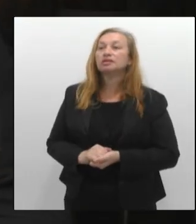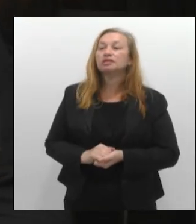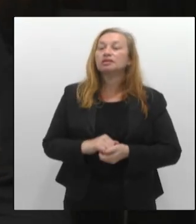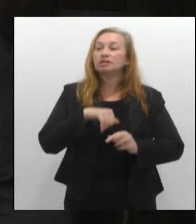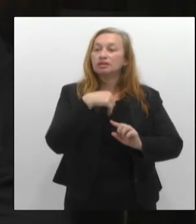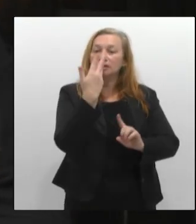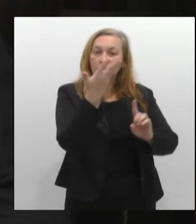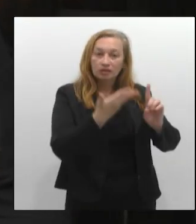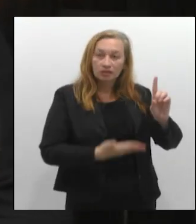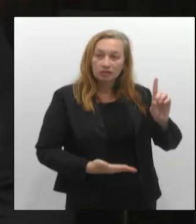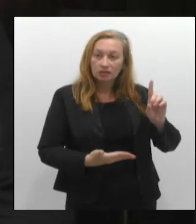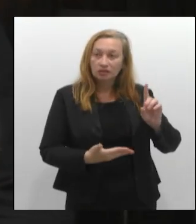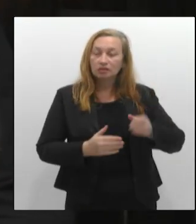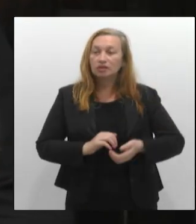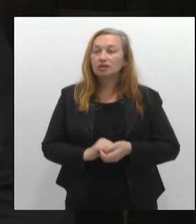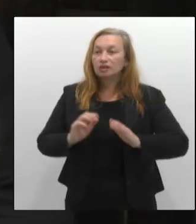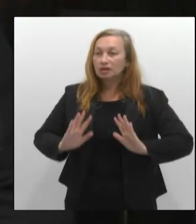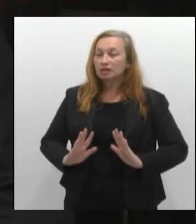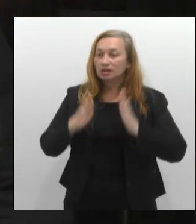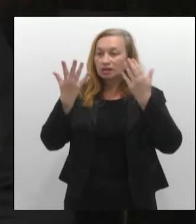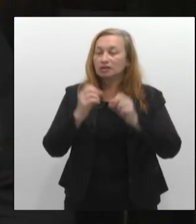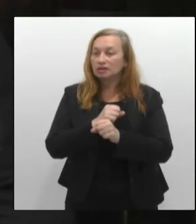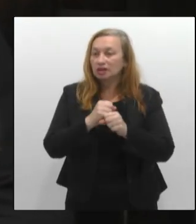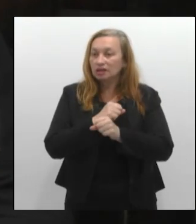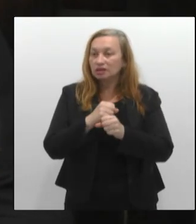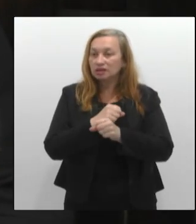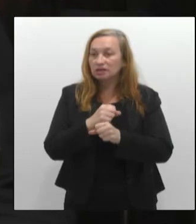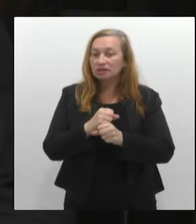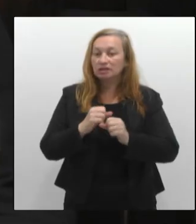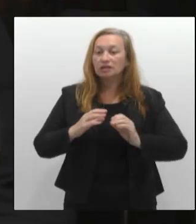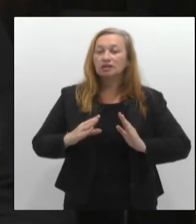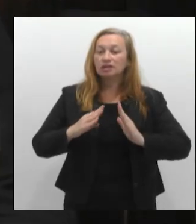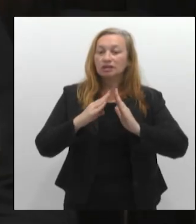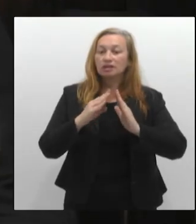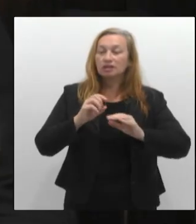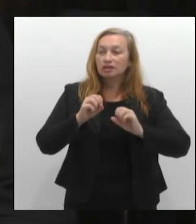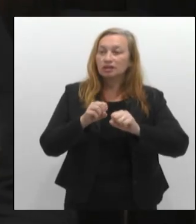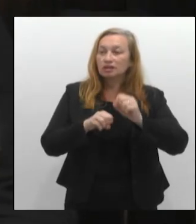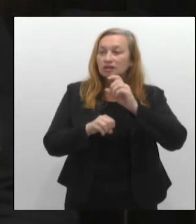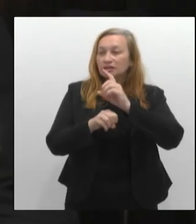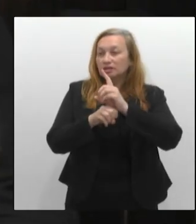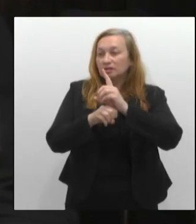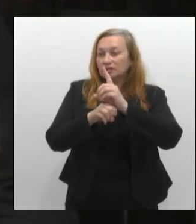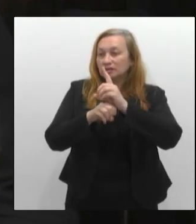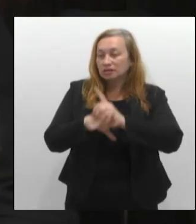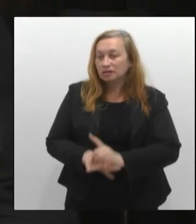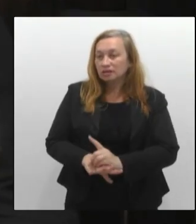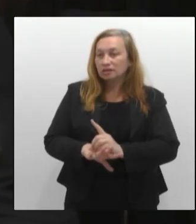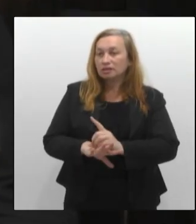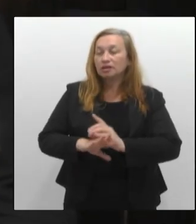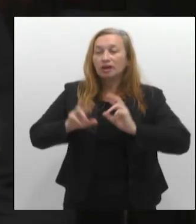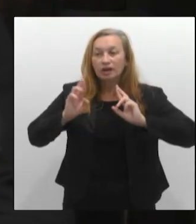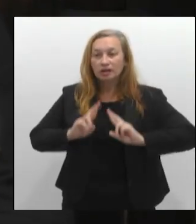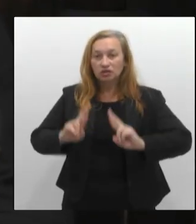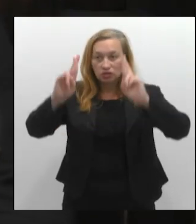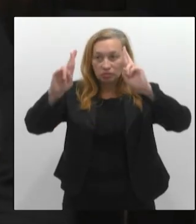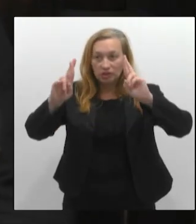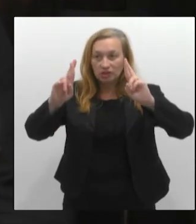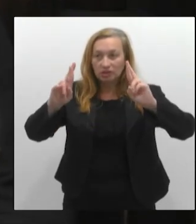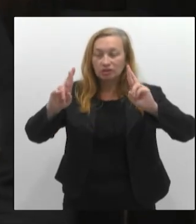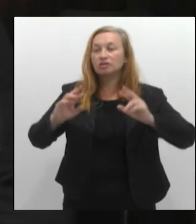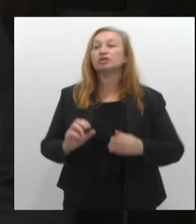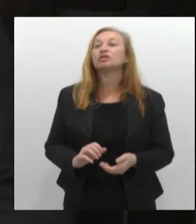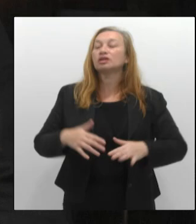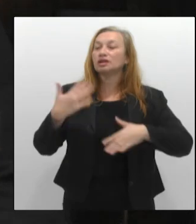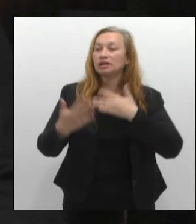solene, que celebra esse ano jubilar em nossa arquidiocese, dentro do Jubileu da Esperança. Já estávamos no